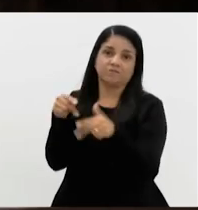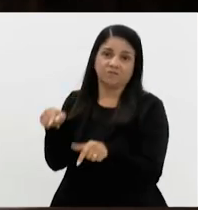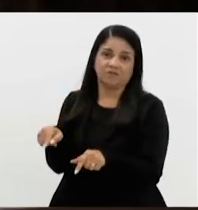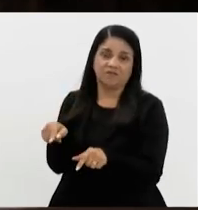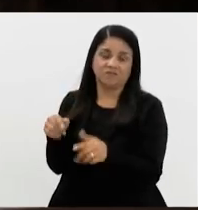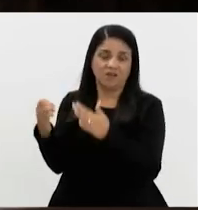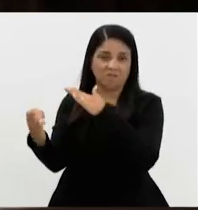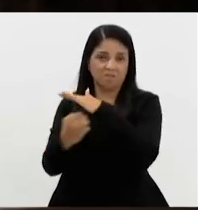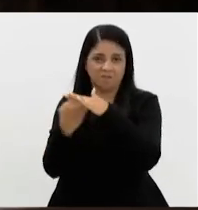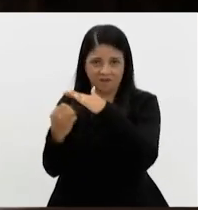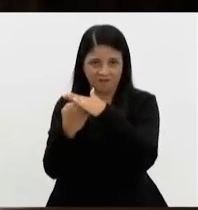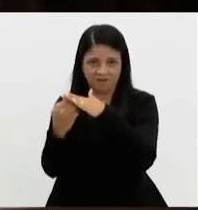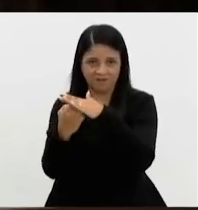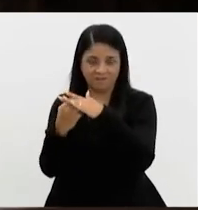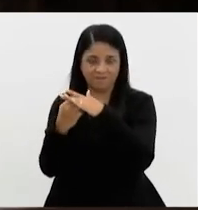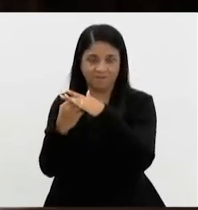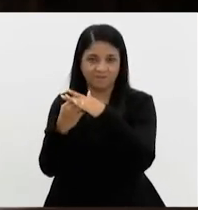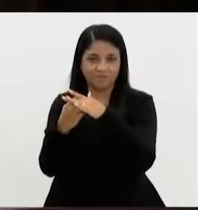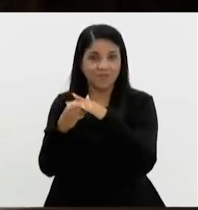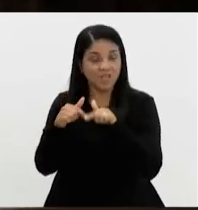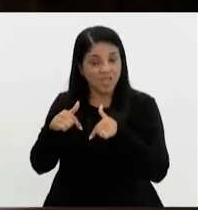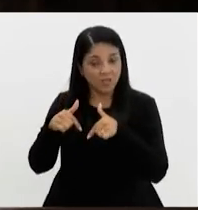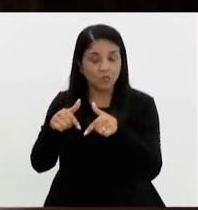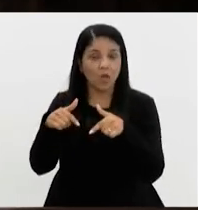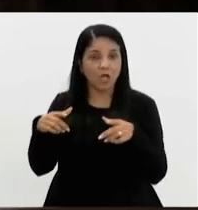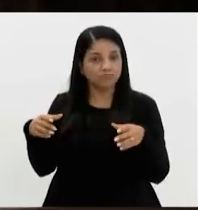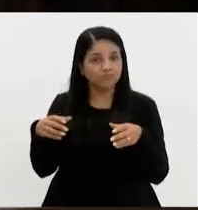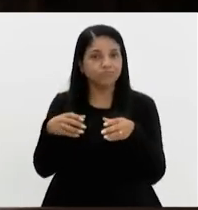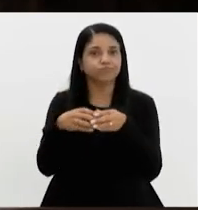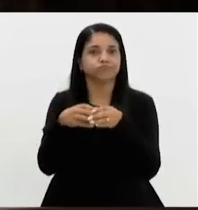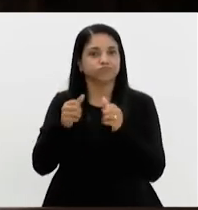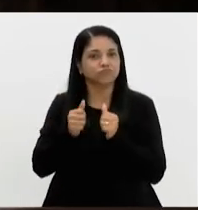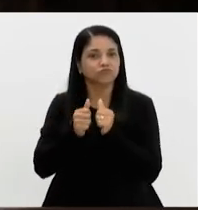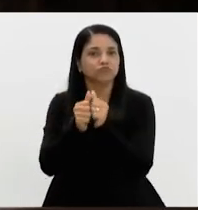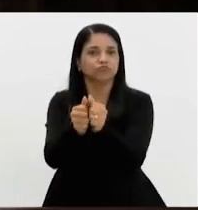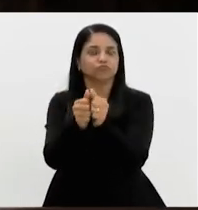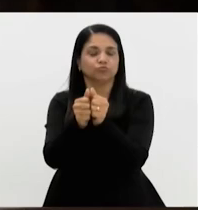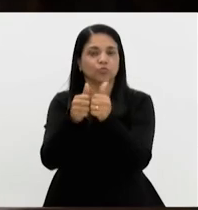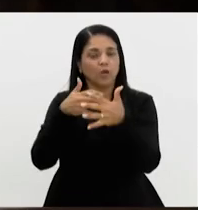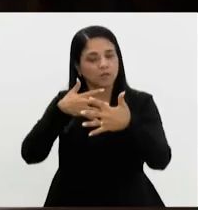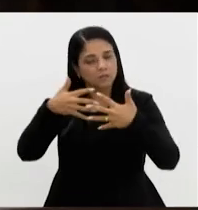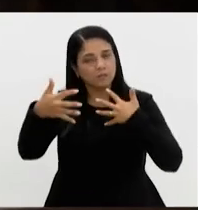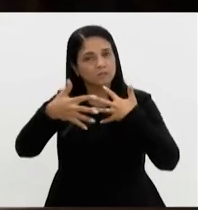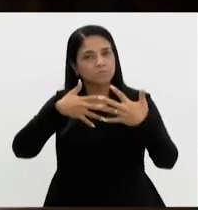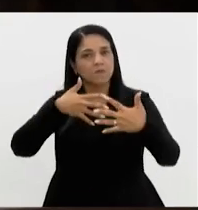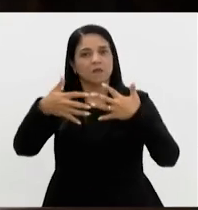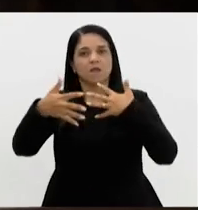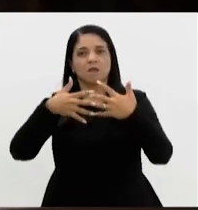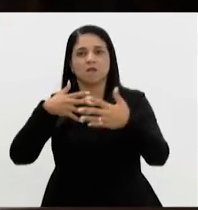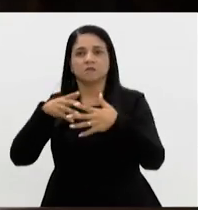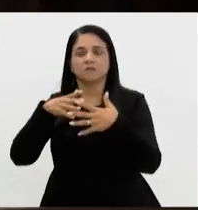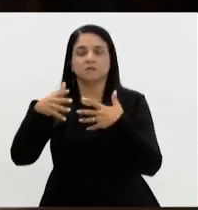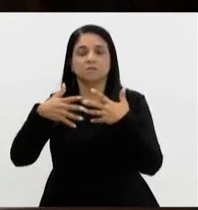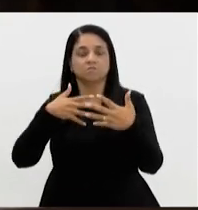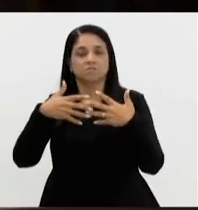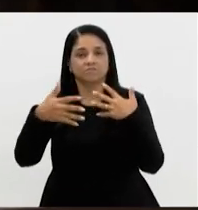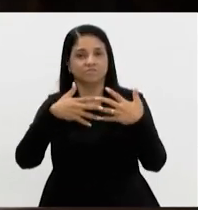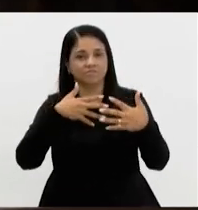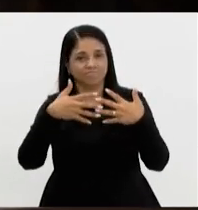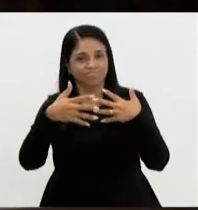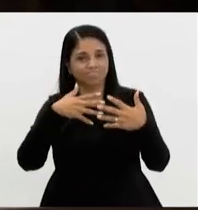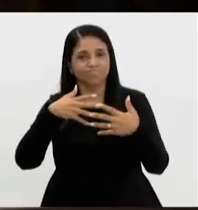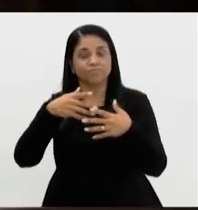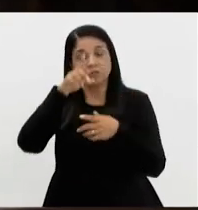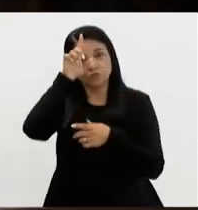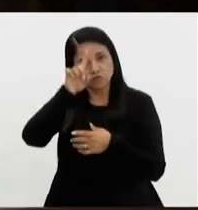e desse modo atuarem em conjunto com a coletividade na transparência e buscando a concretização dos